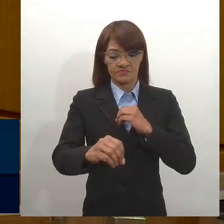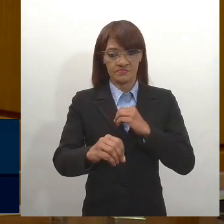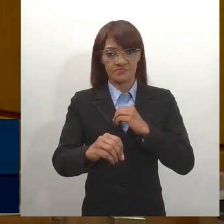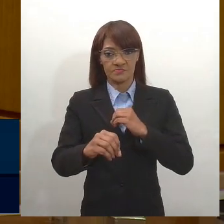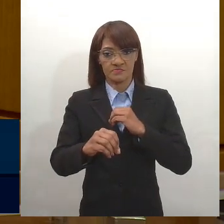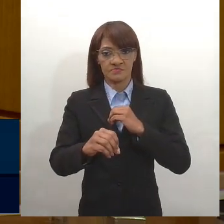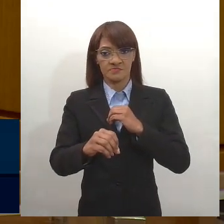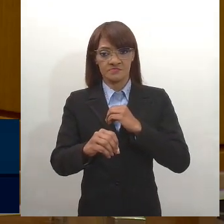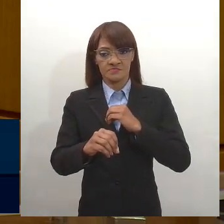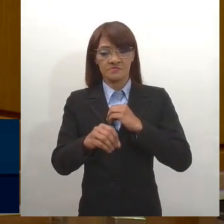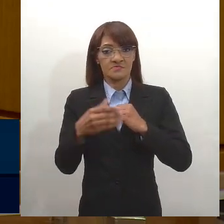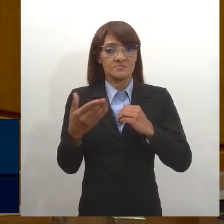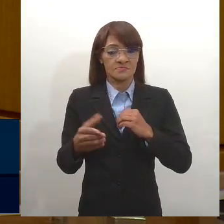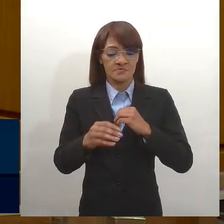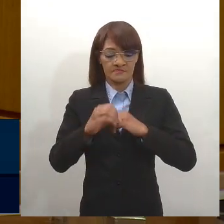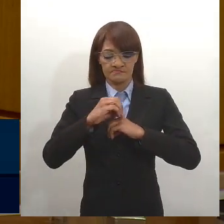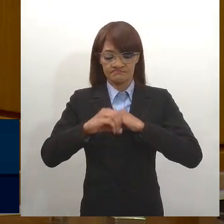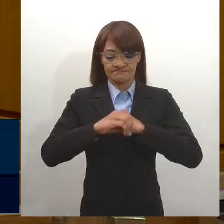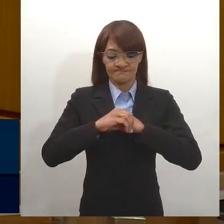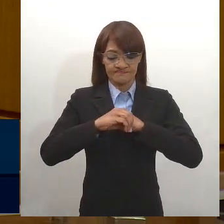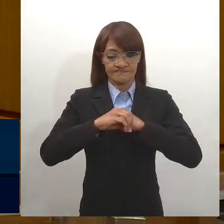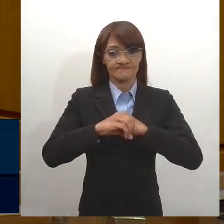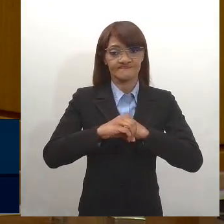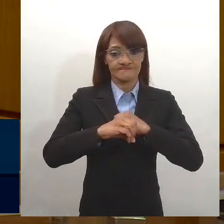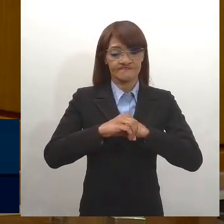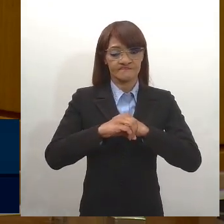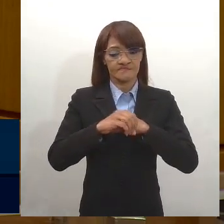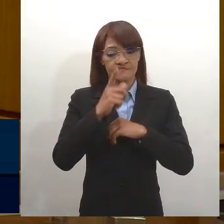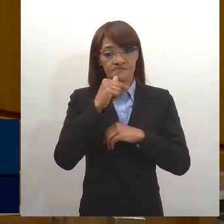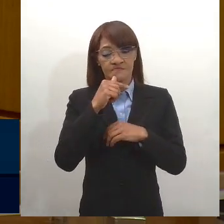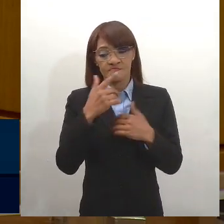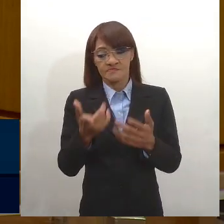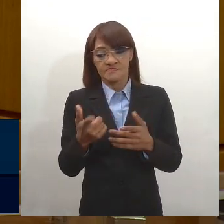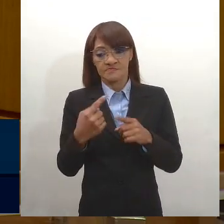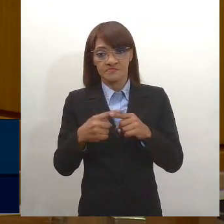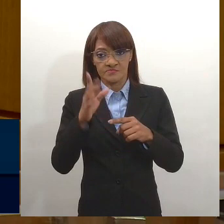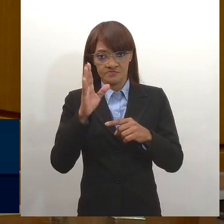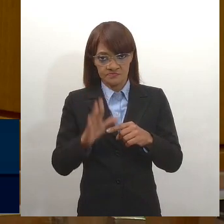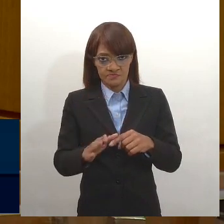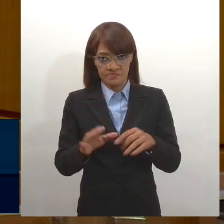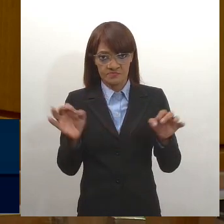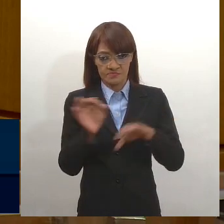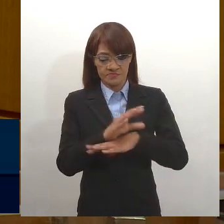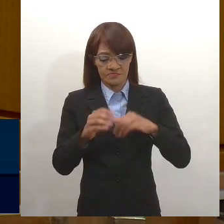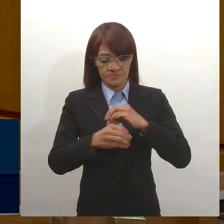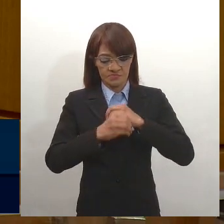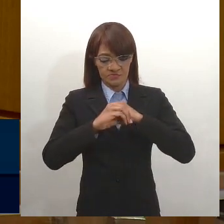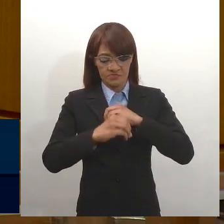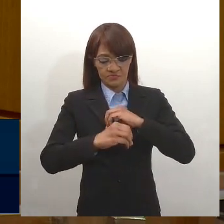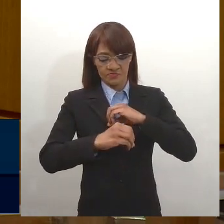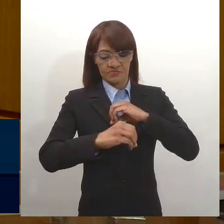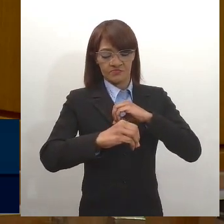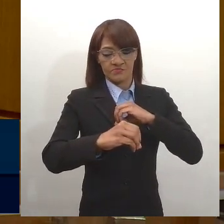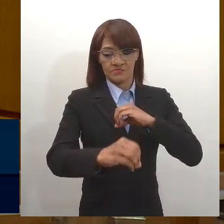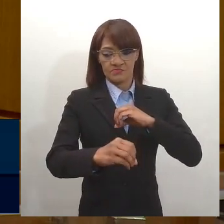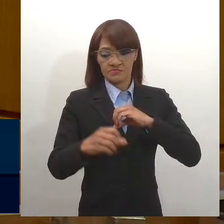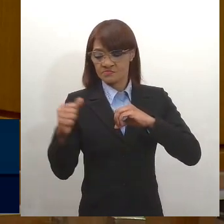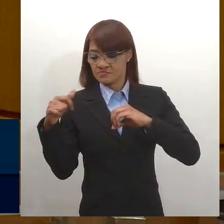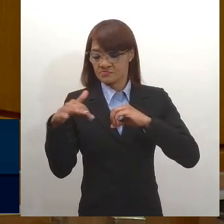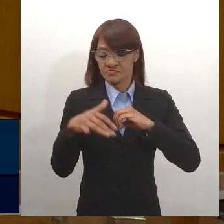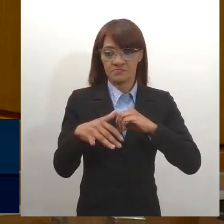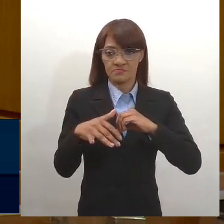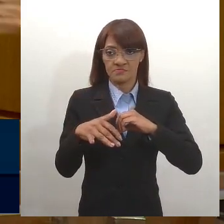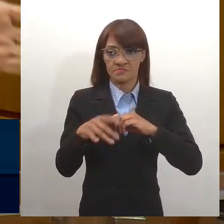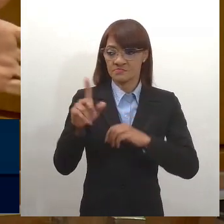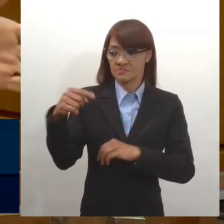um problema, porque depois que a rede é instalada, o exército não pode atender, linda Brasil. A